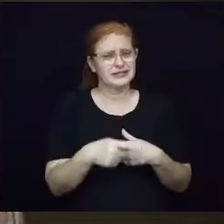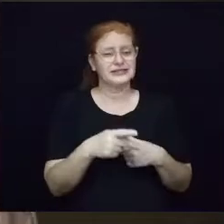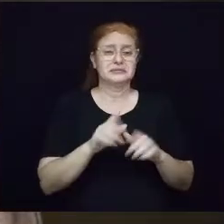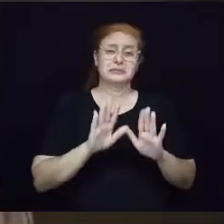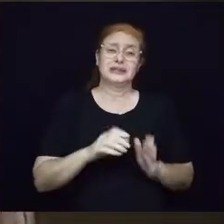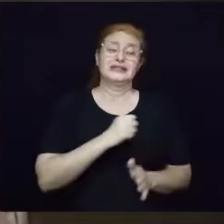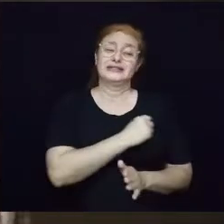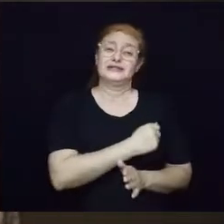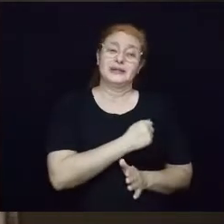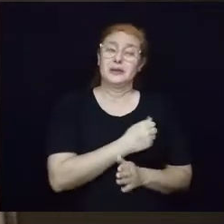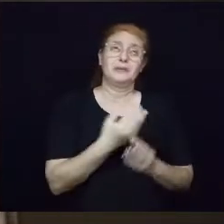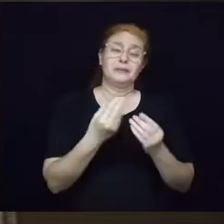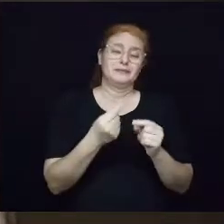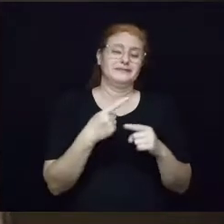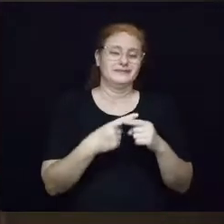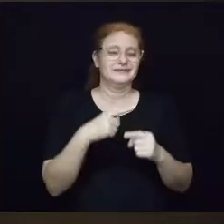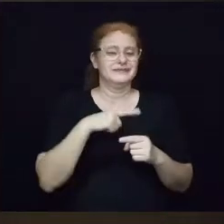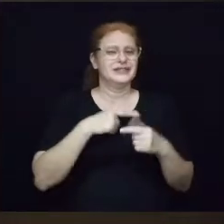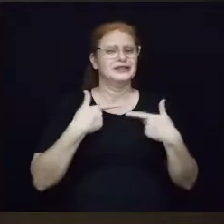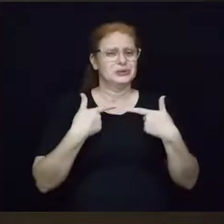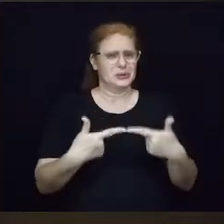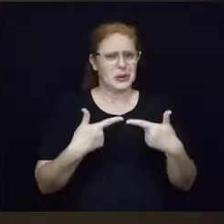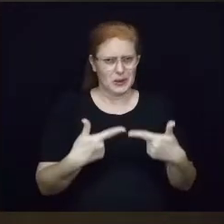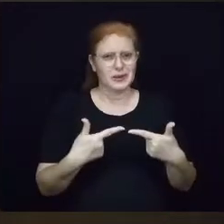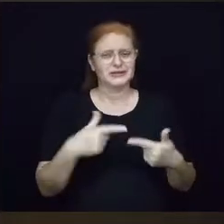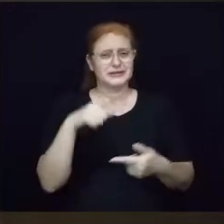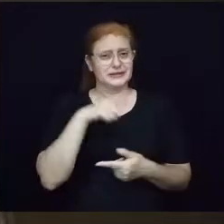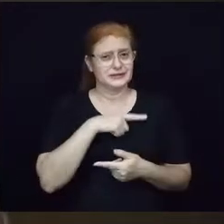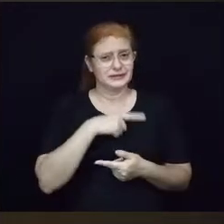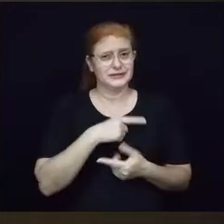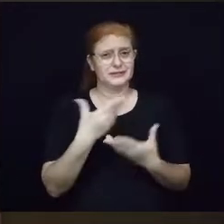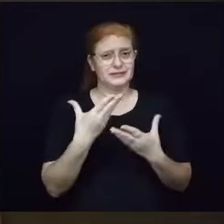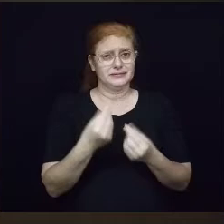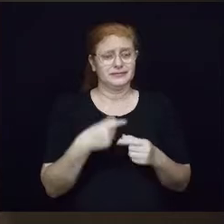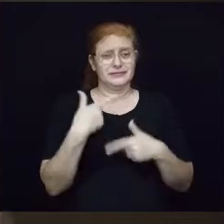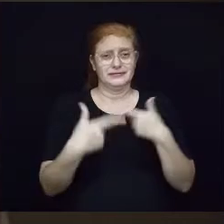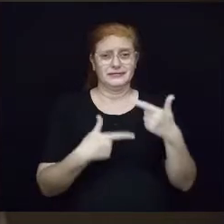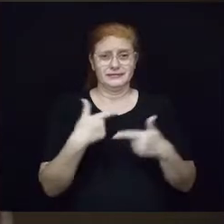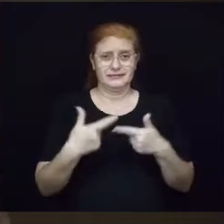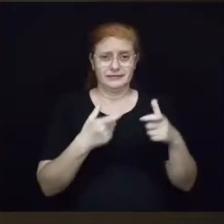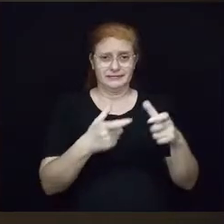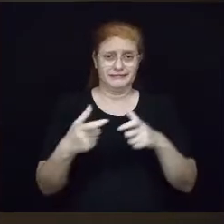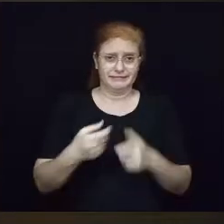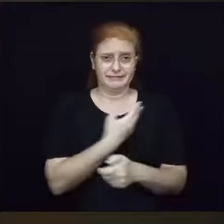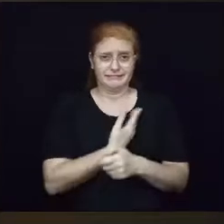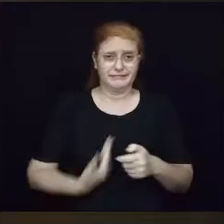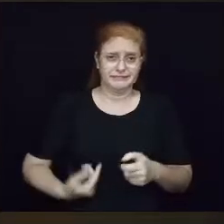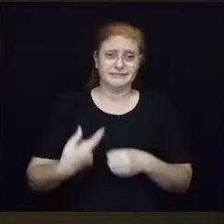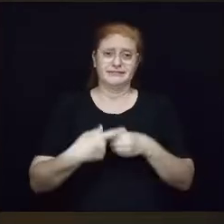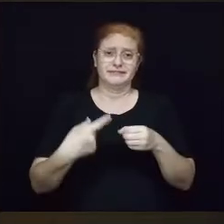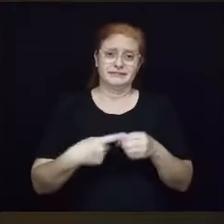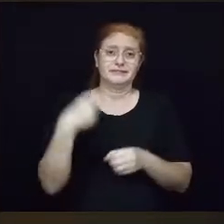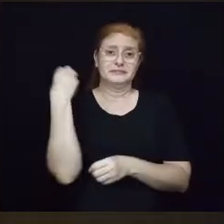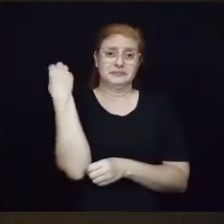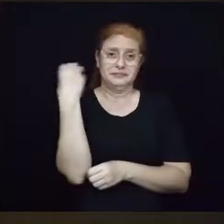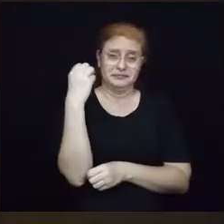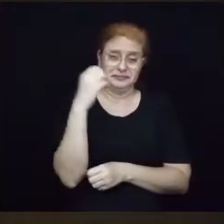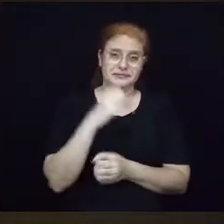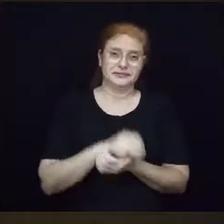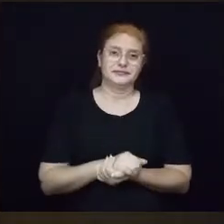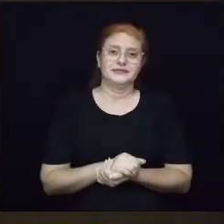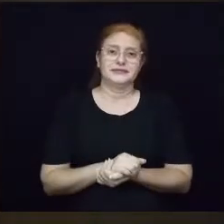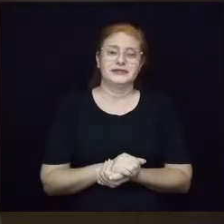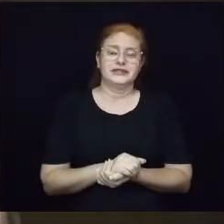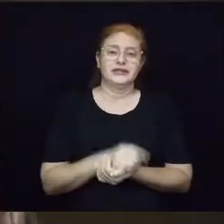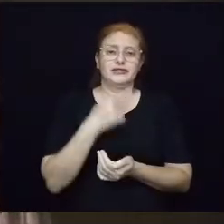era tanta, porque a gente tem a sorte de contar com muitas obras dele em espaço público aqui na cidade de Porto Alegre.